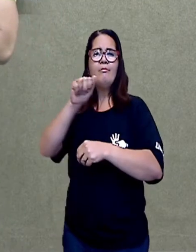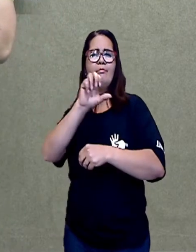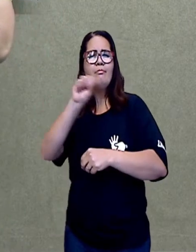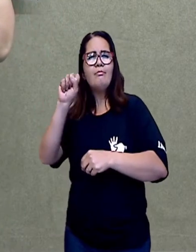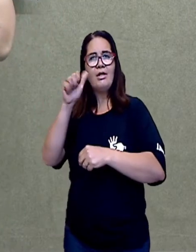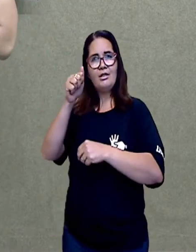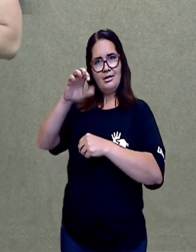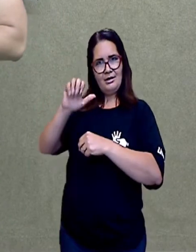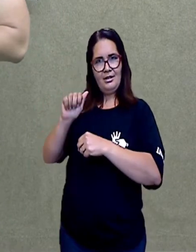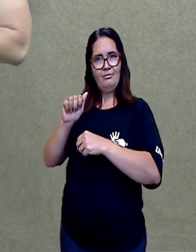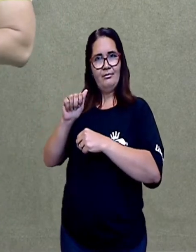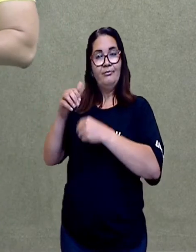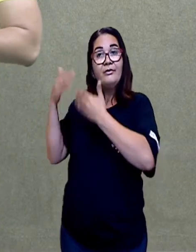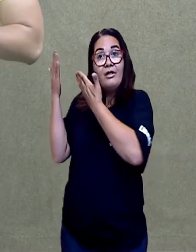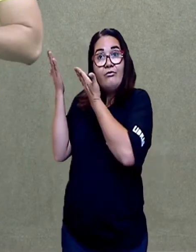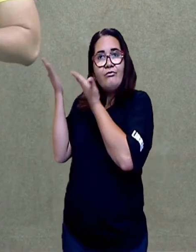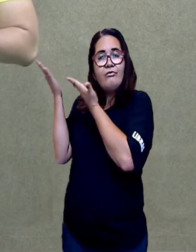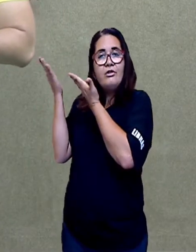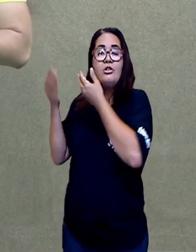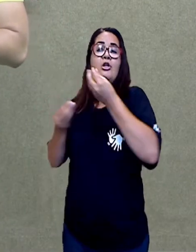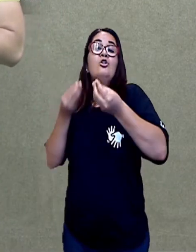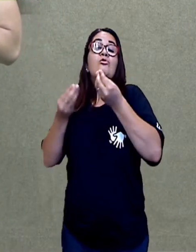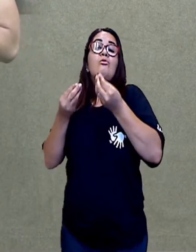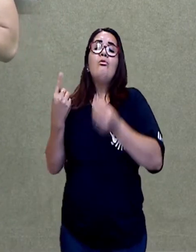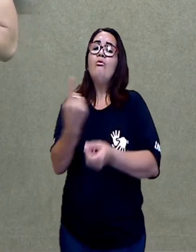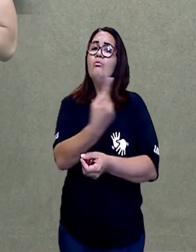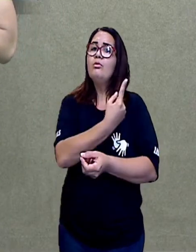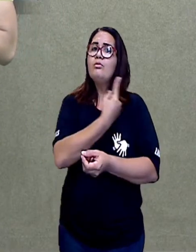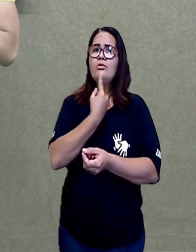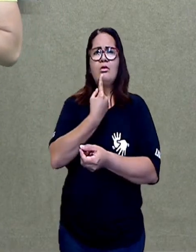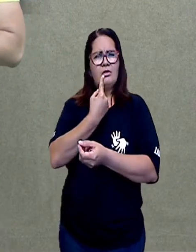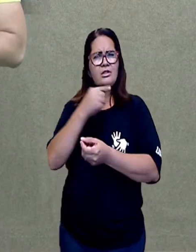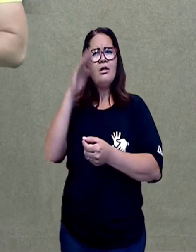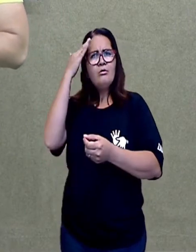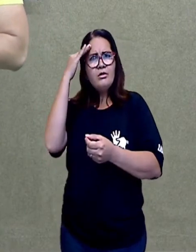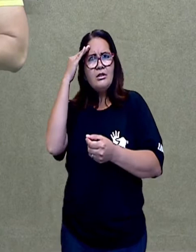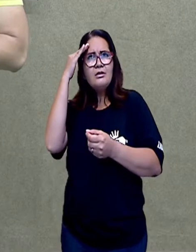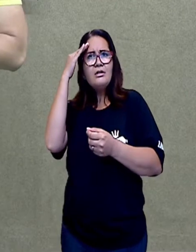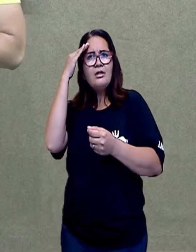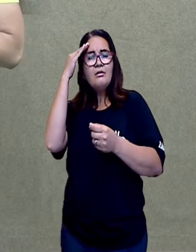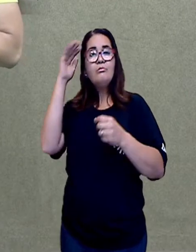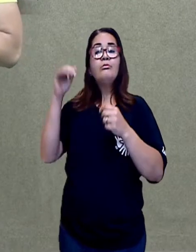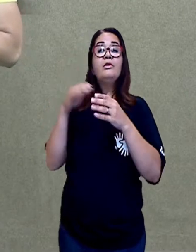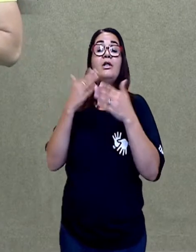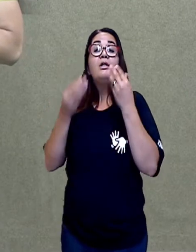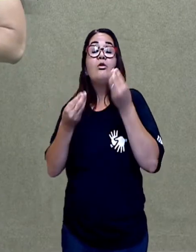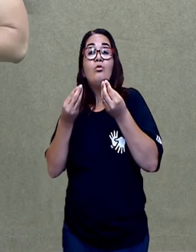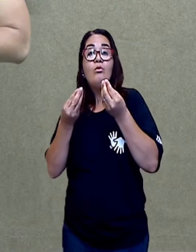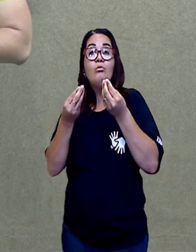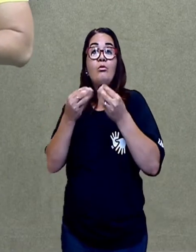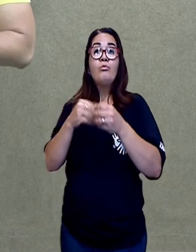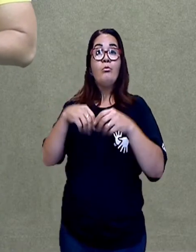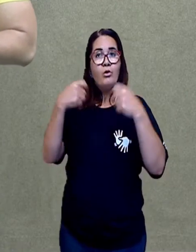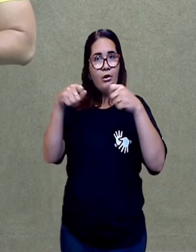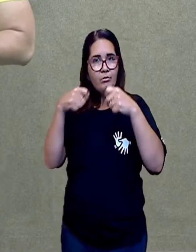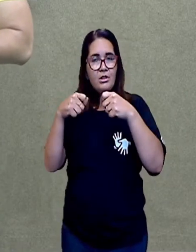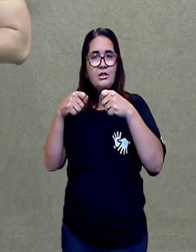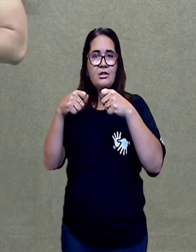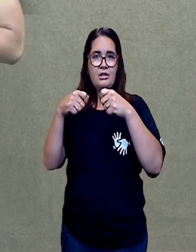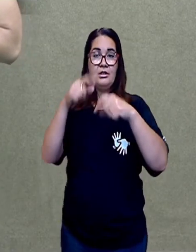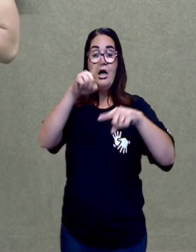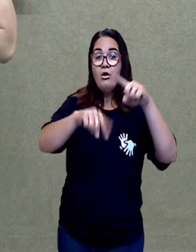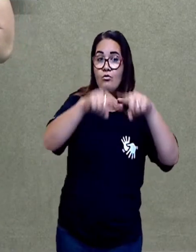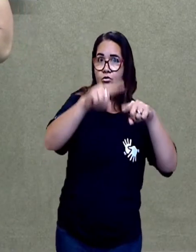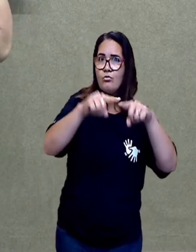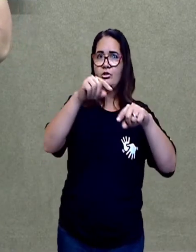essa informação? Porque, né, o Inmetro exige que, quando tem elementos diferentes em um produto, ele precisa conter as